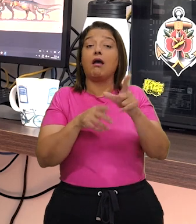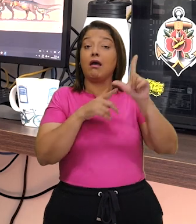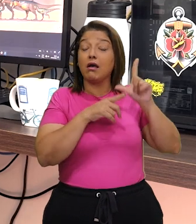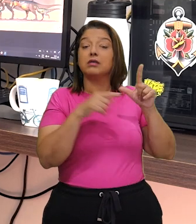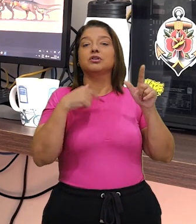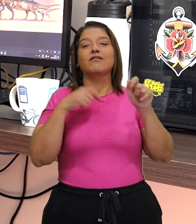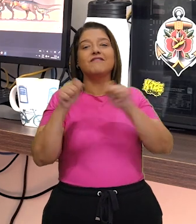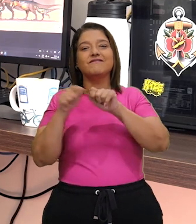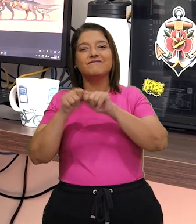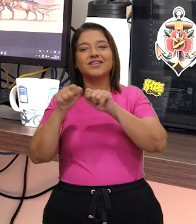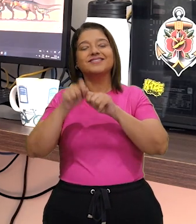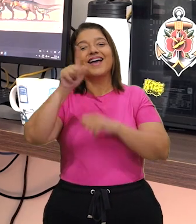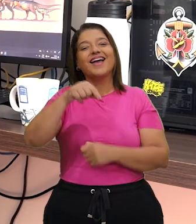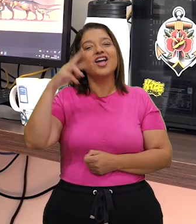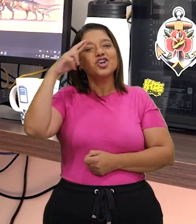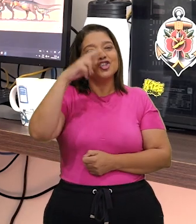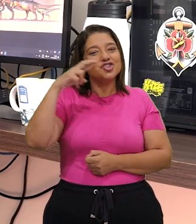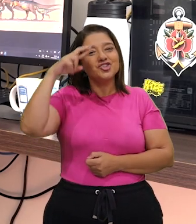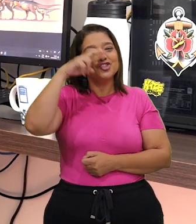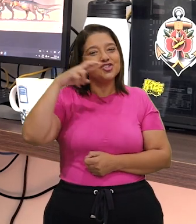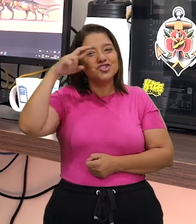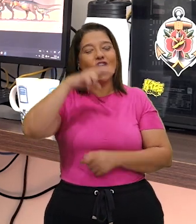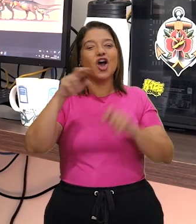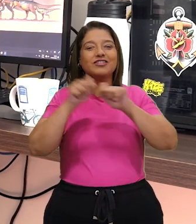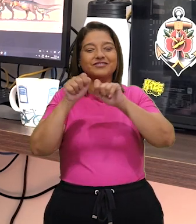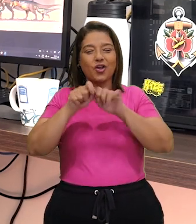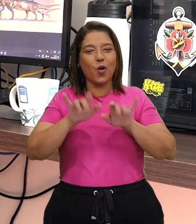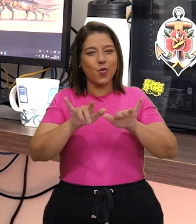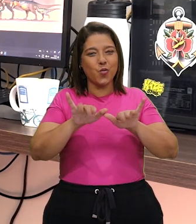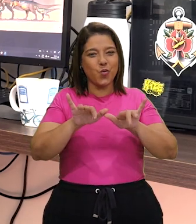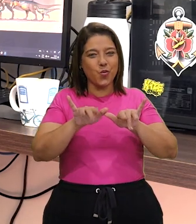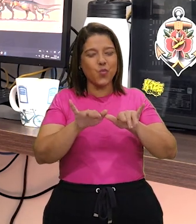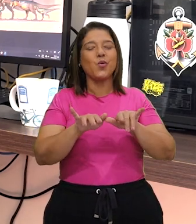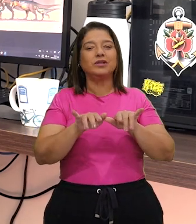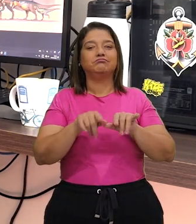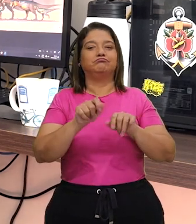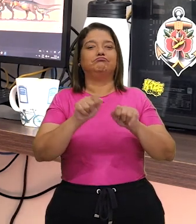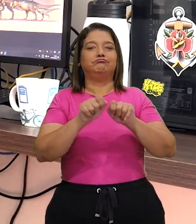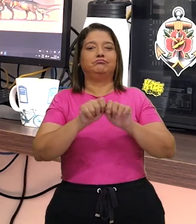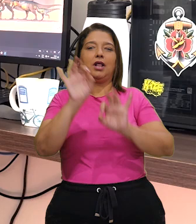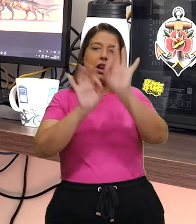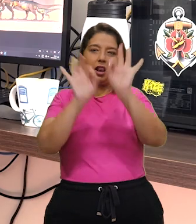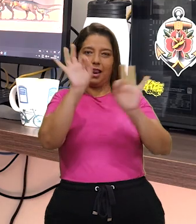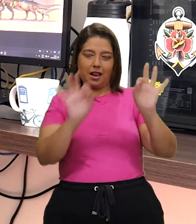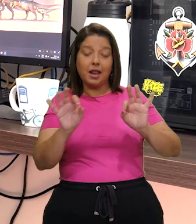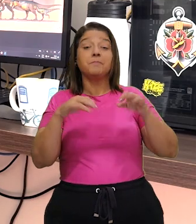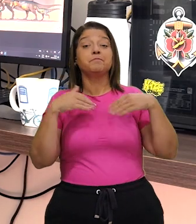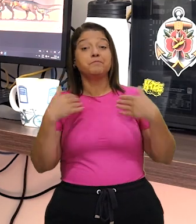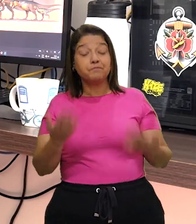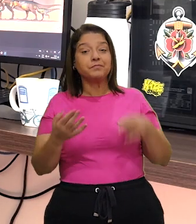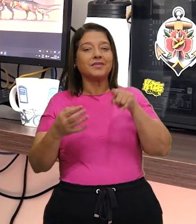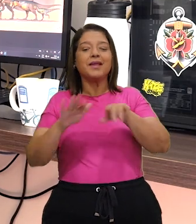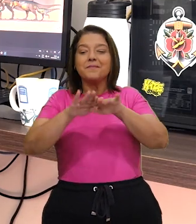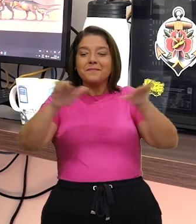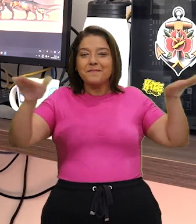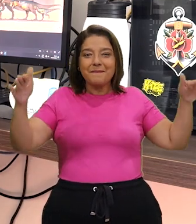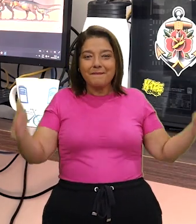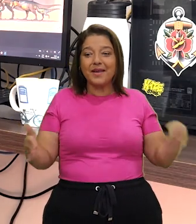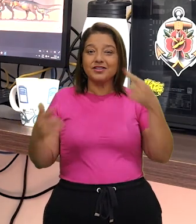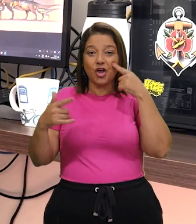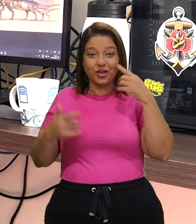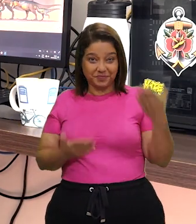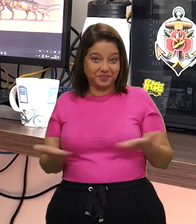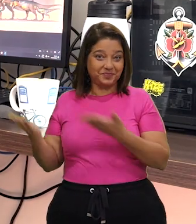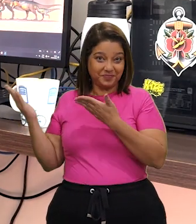Photoshop no computador e tentava então através dessa mesinha digital aqui né